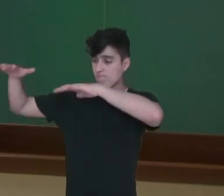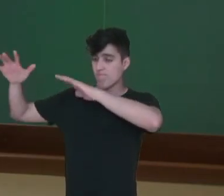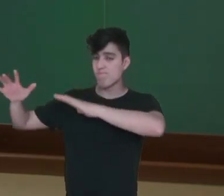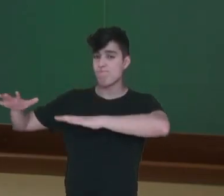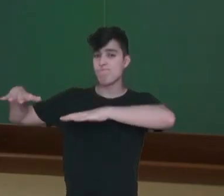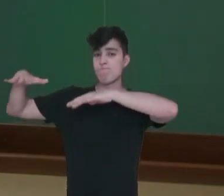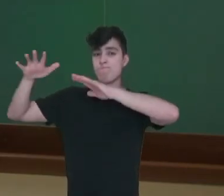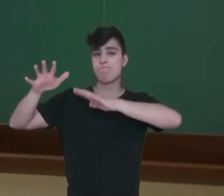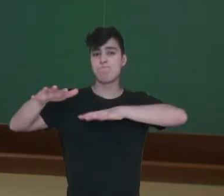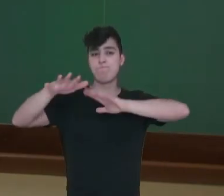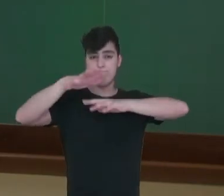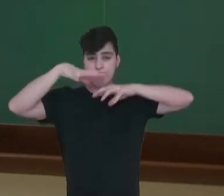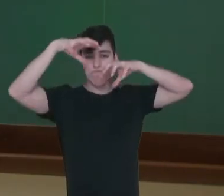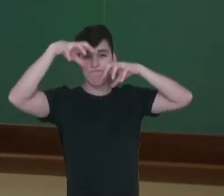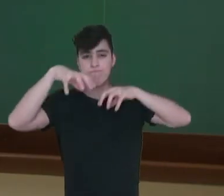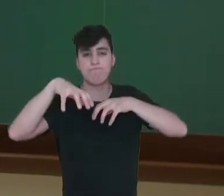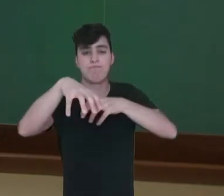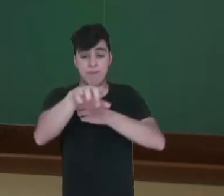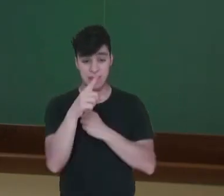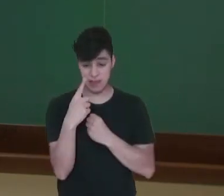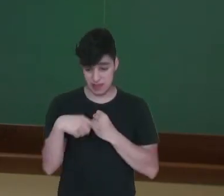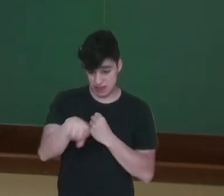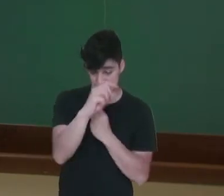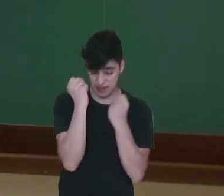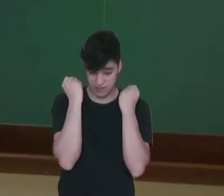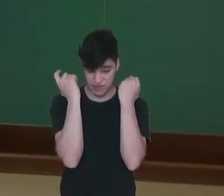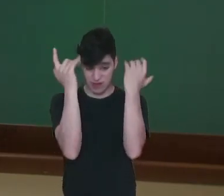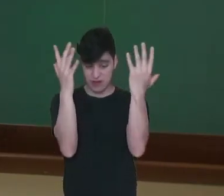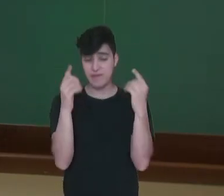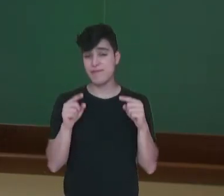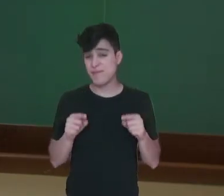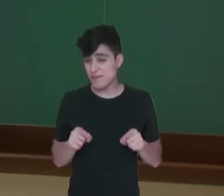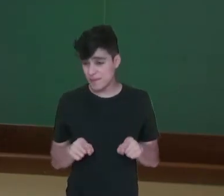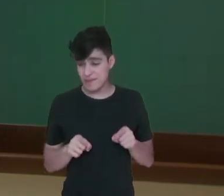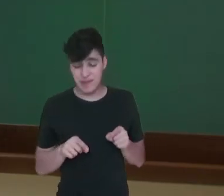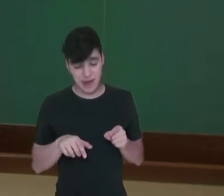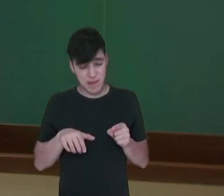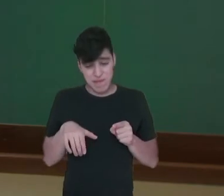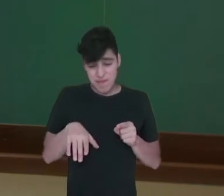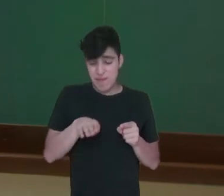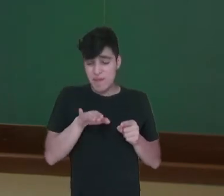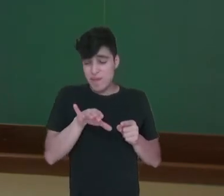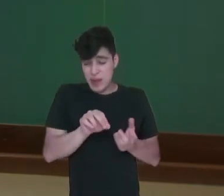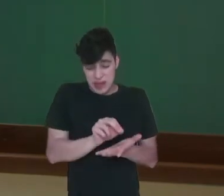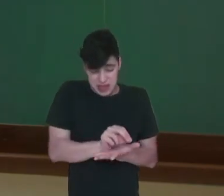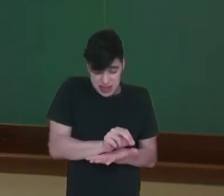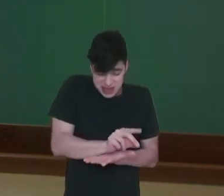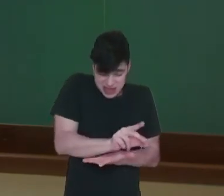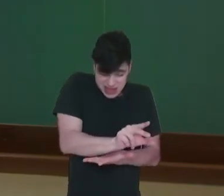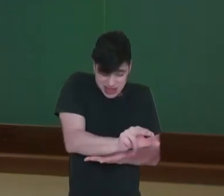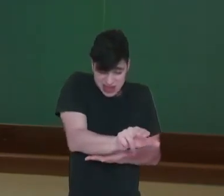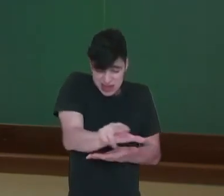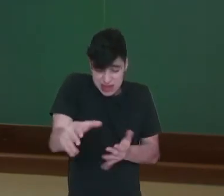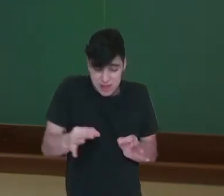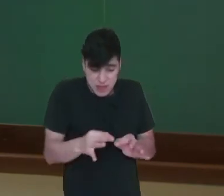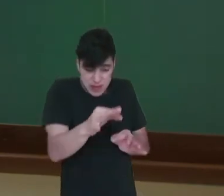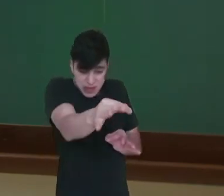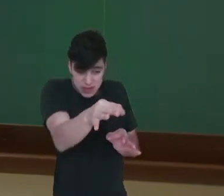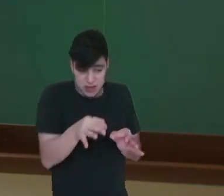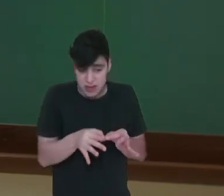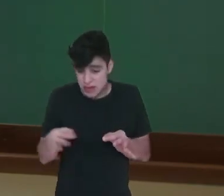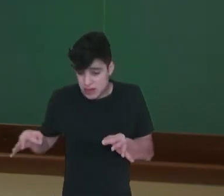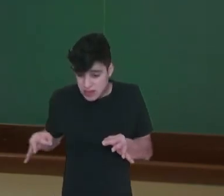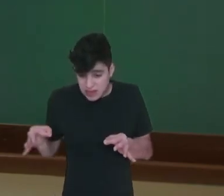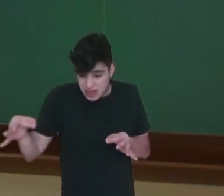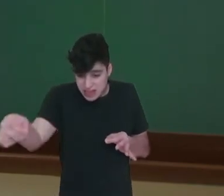né? Entre as florestas tropicais é a que apresenta a maior biodiversidade por hectare do mundo. Então ela